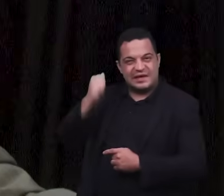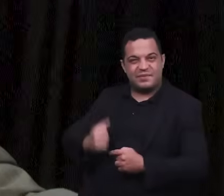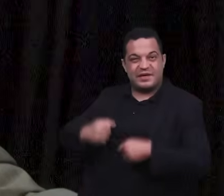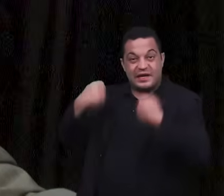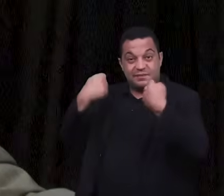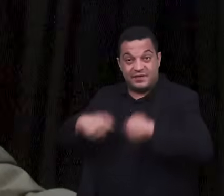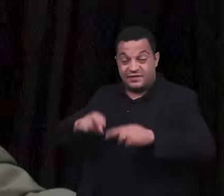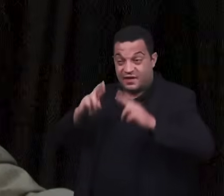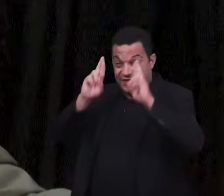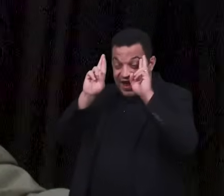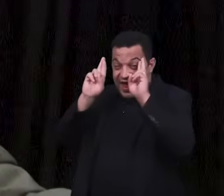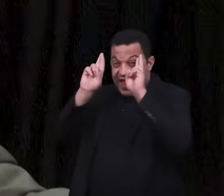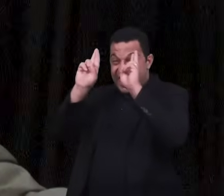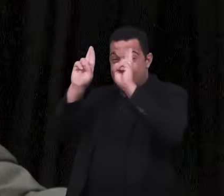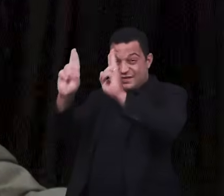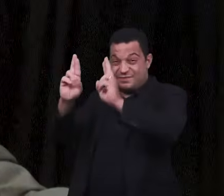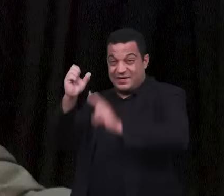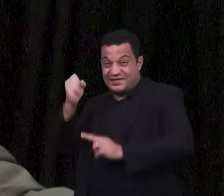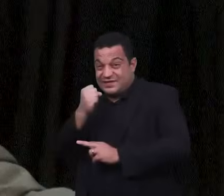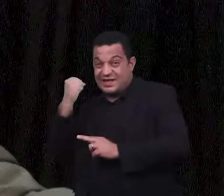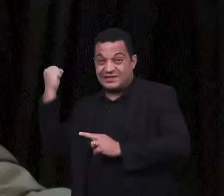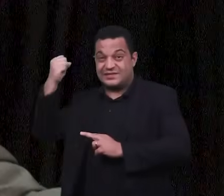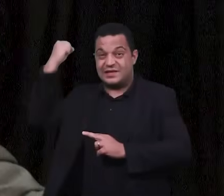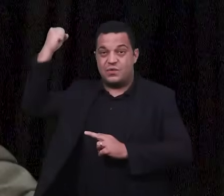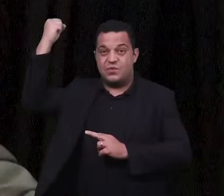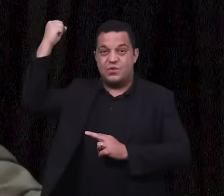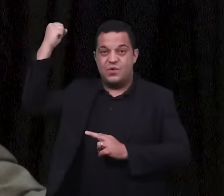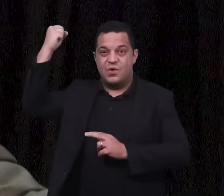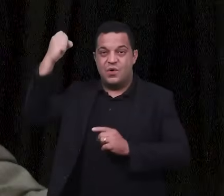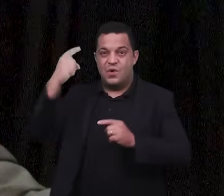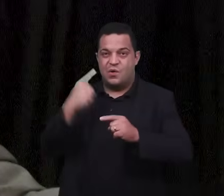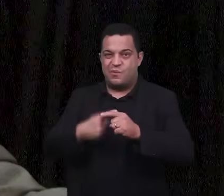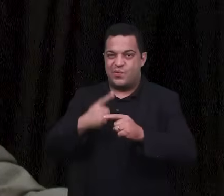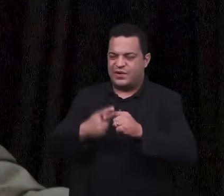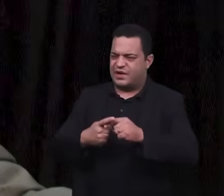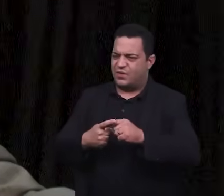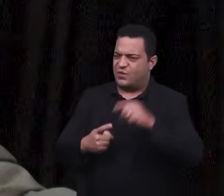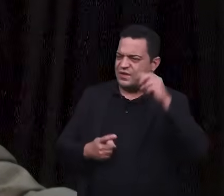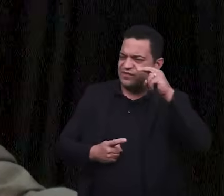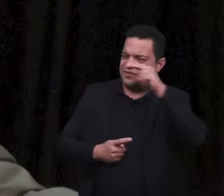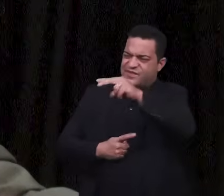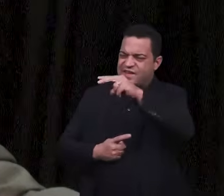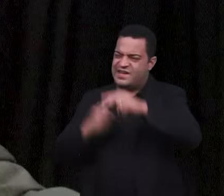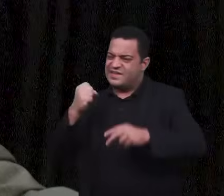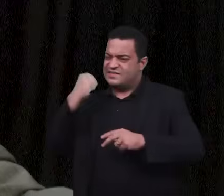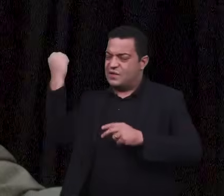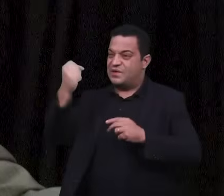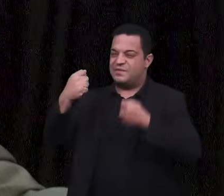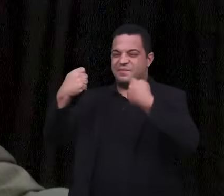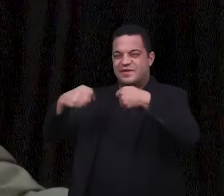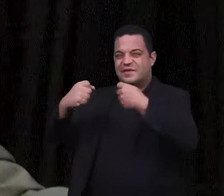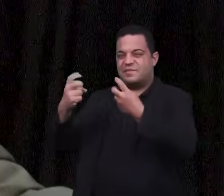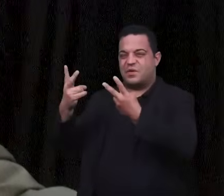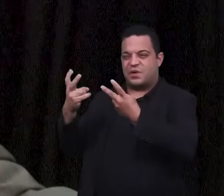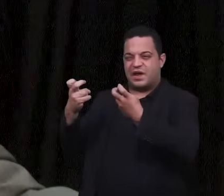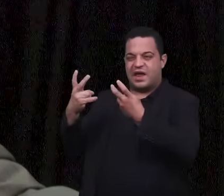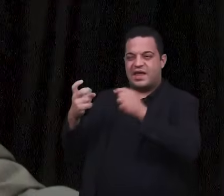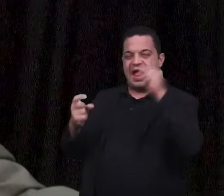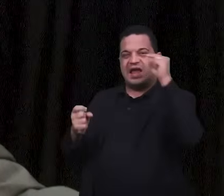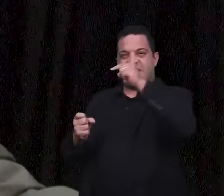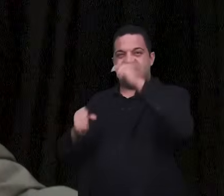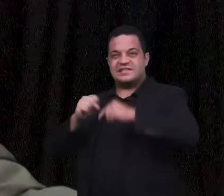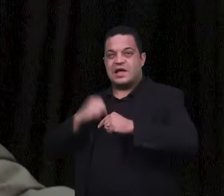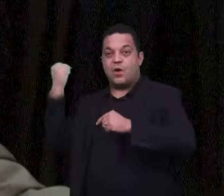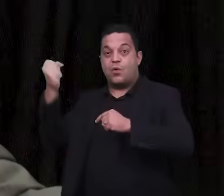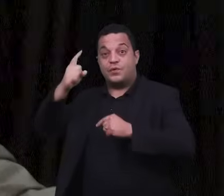de Davi, que ele não estava vendo Saul, ele estava vendo a autoridade de Deus. Ele ainda disse, se o Senhor o colocou nessa posição, o